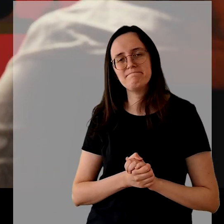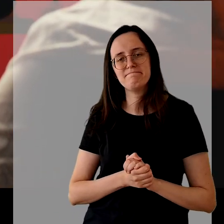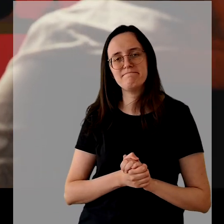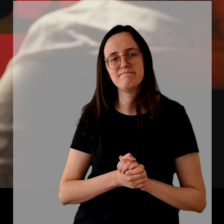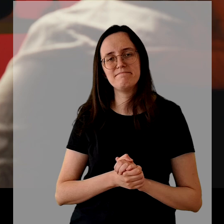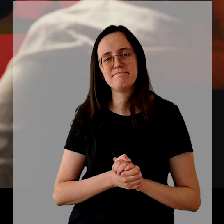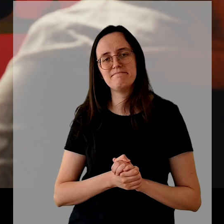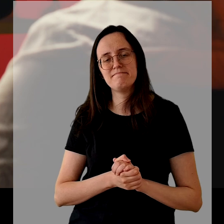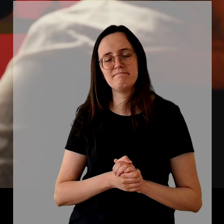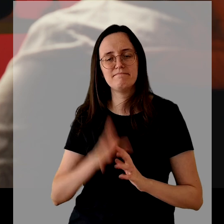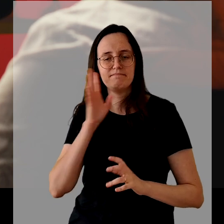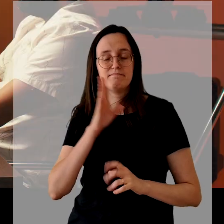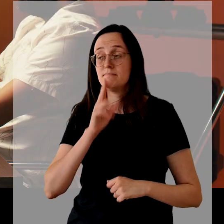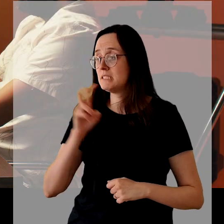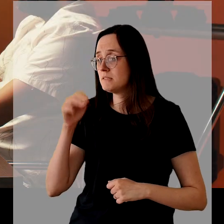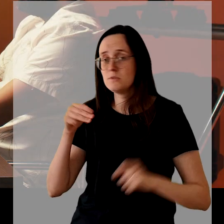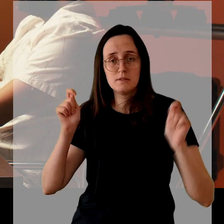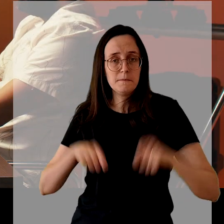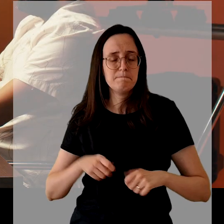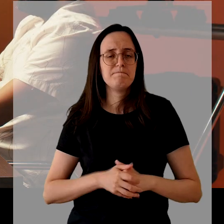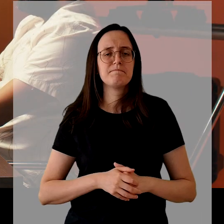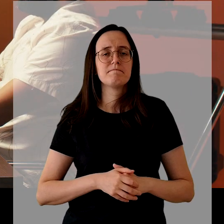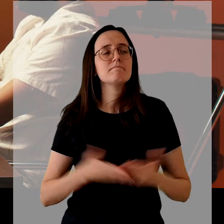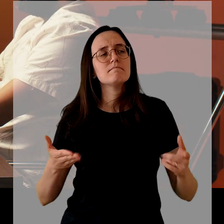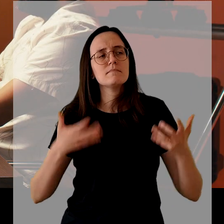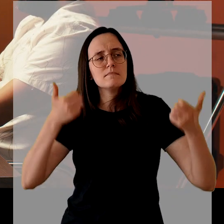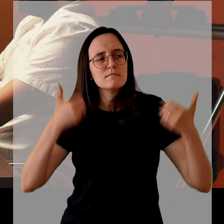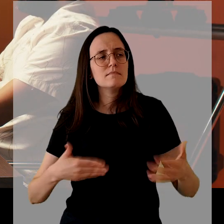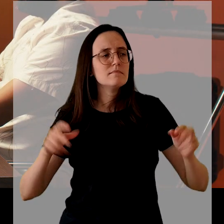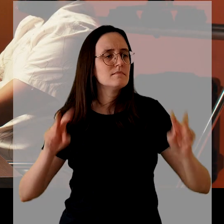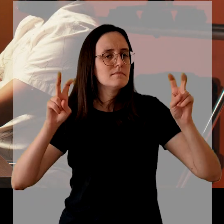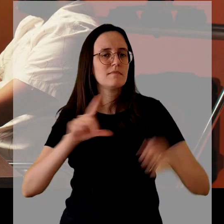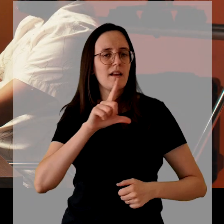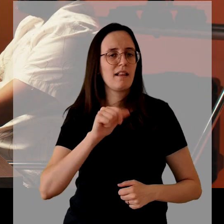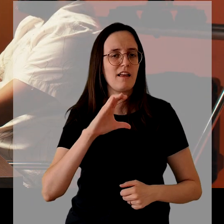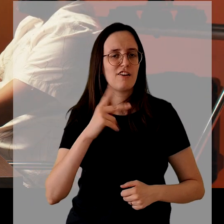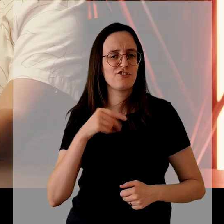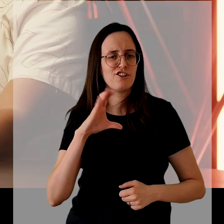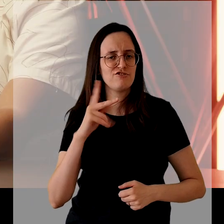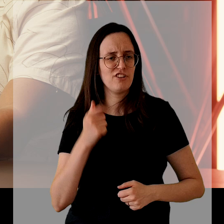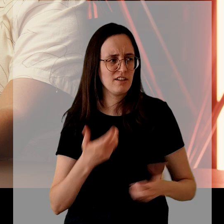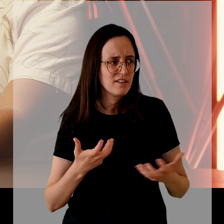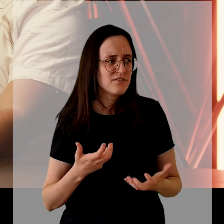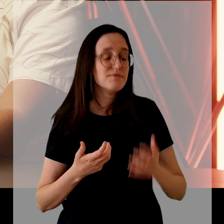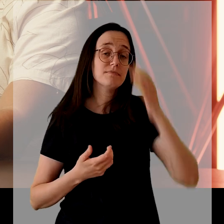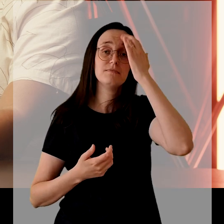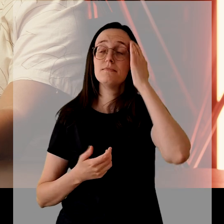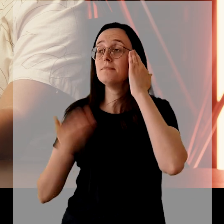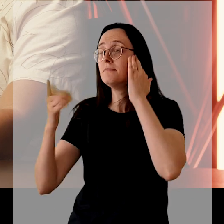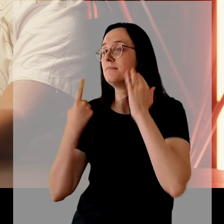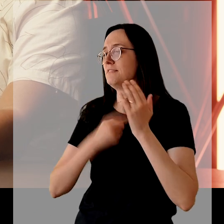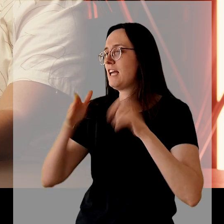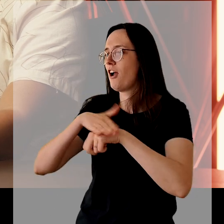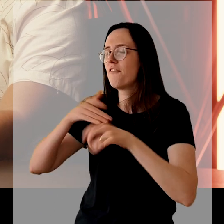Isso. A gente tem 5 minutinhos. Tá a fim de entrar no La Chancha? A gente